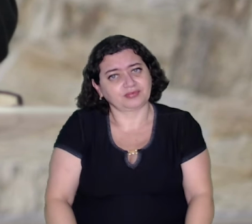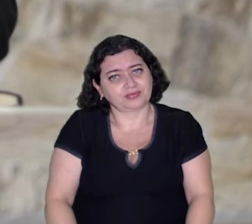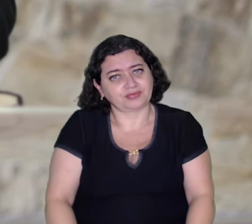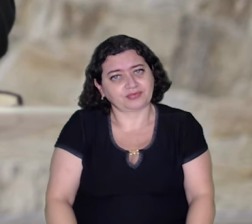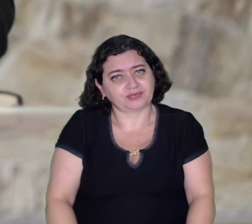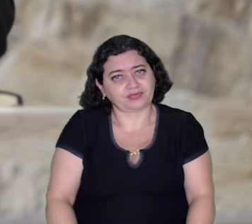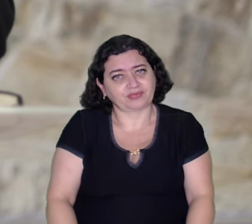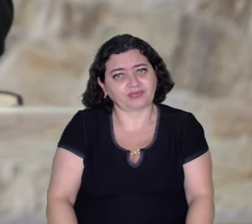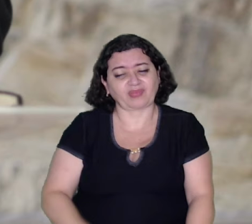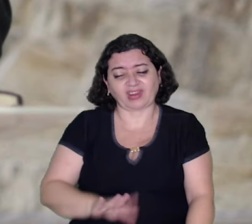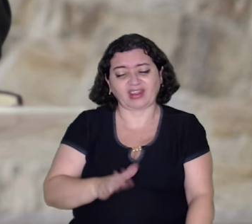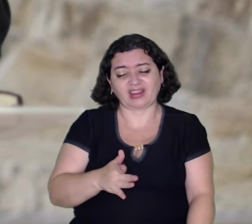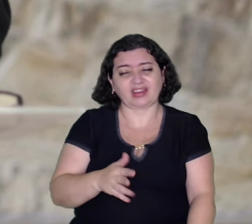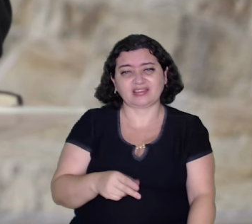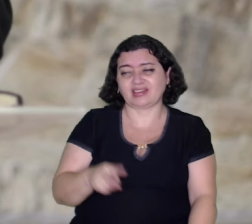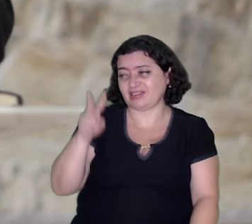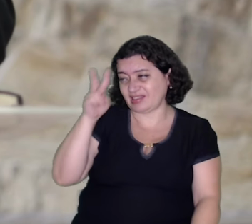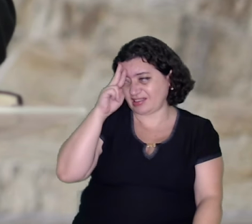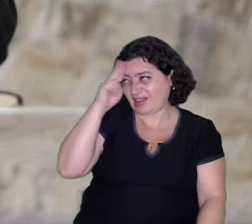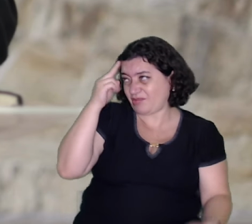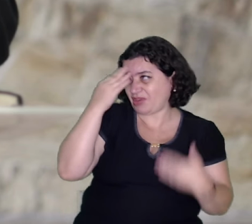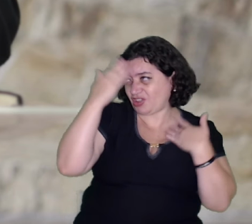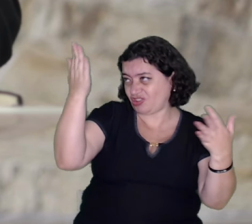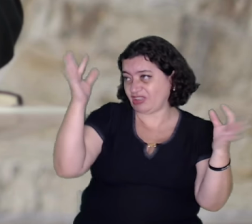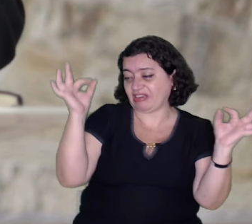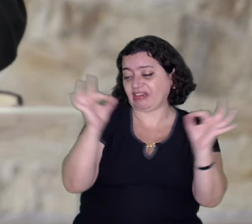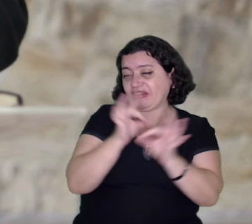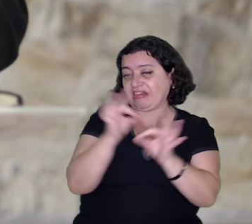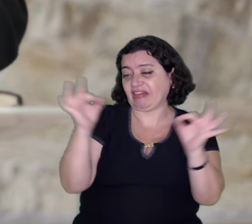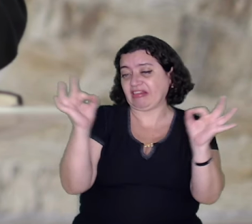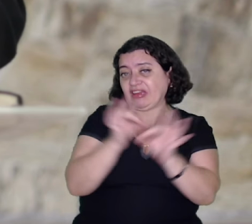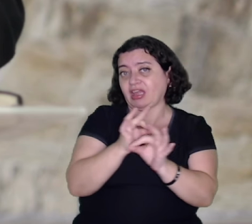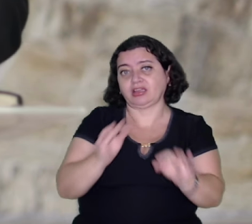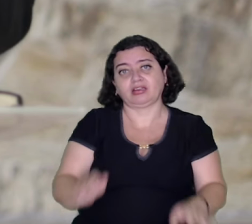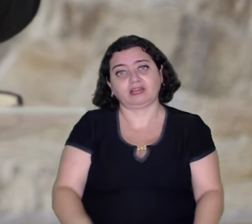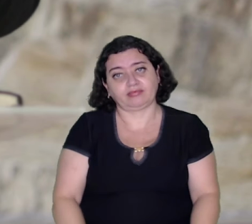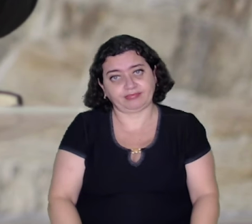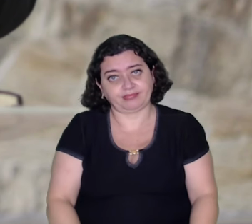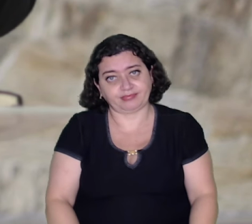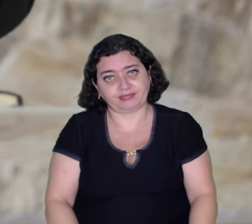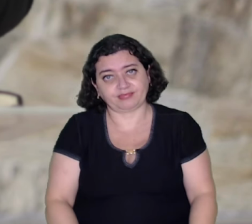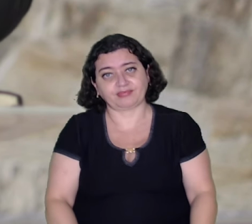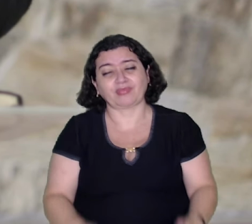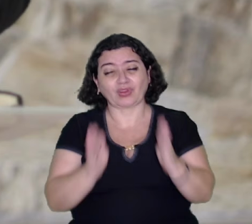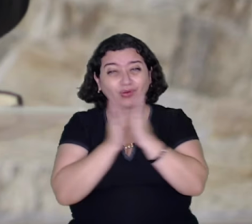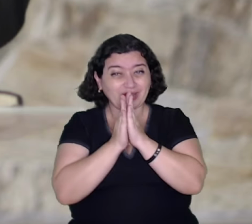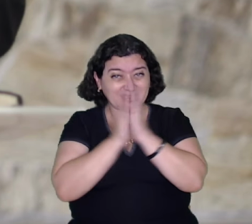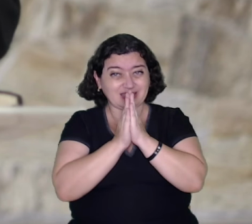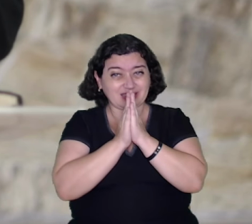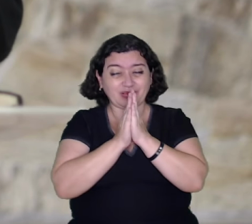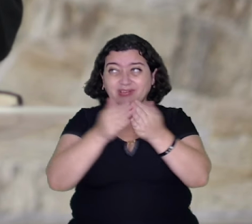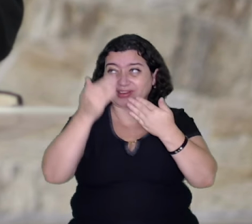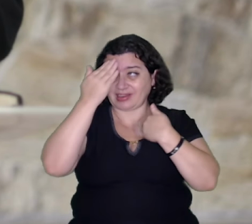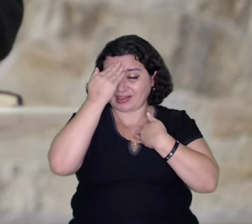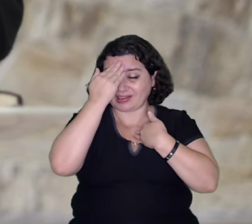mas às vezes não estamos lembrando de agradecer a Deus. A oração da gratidão